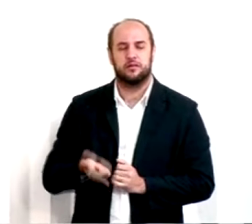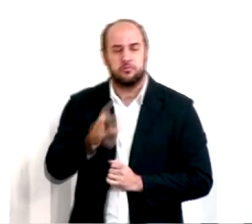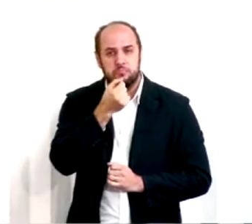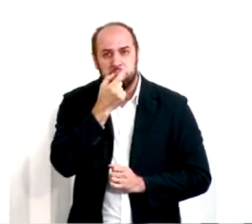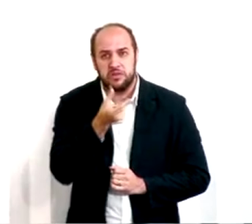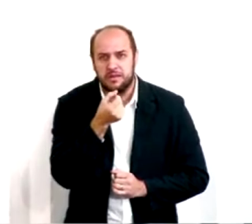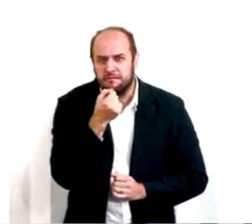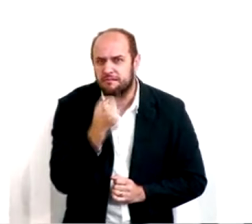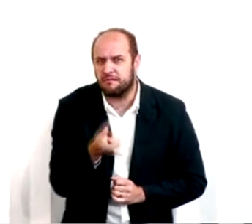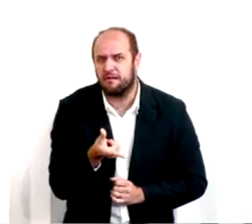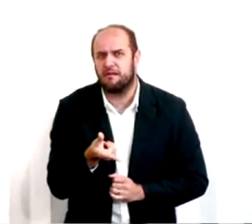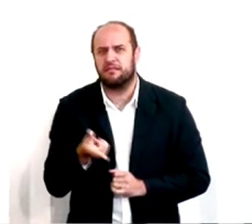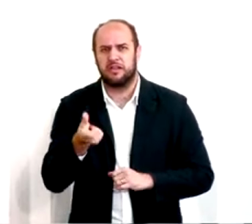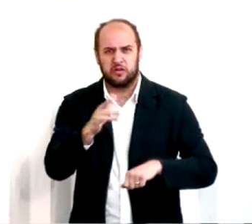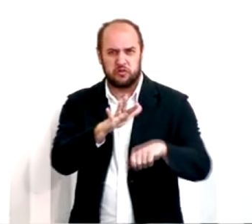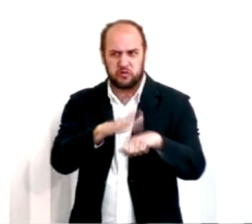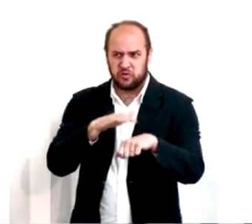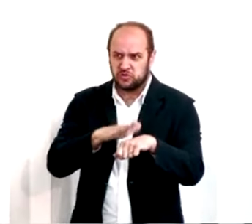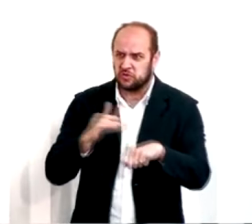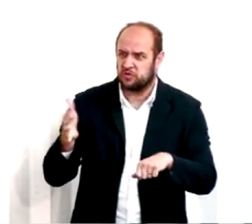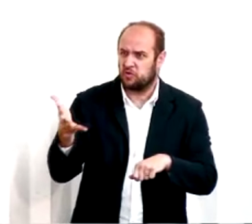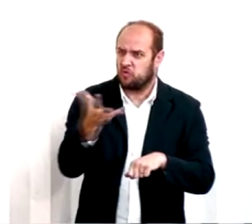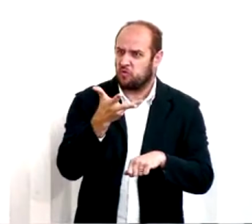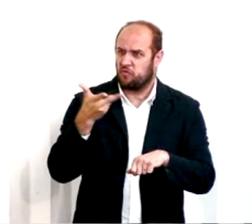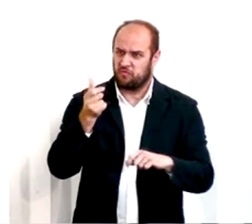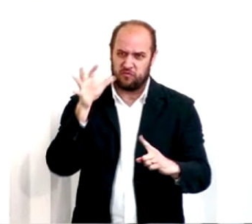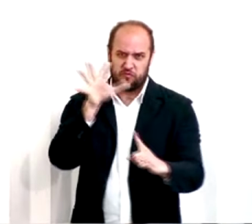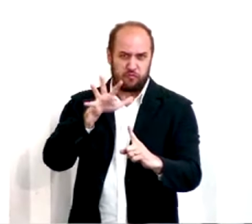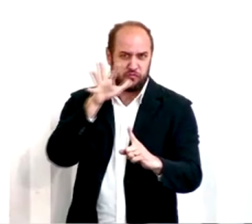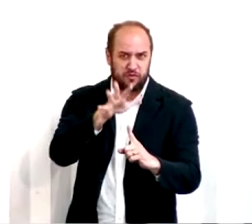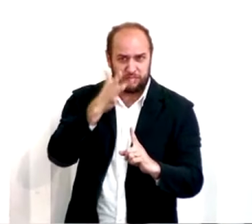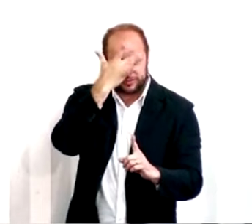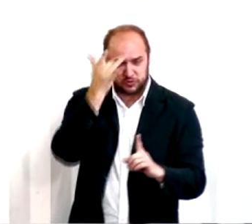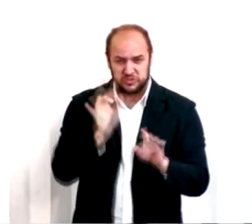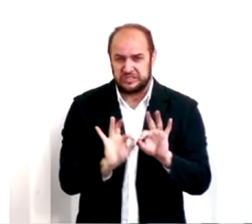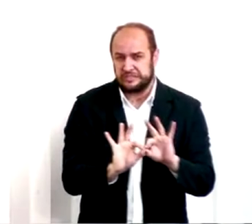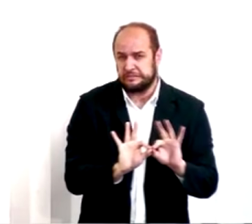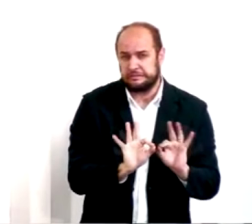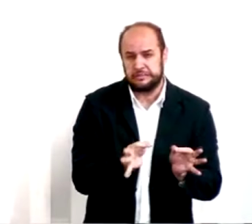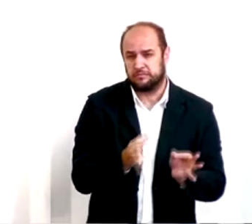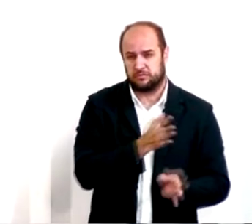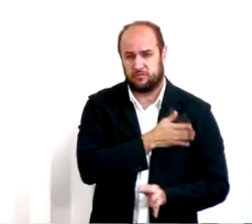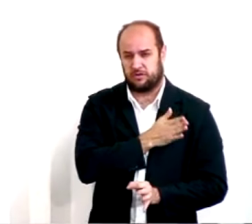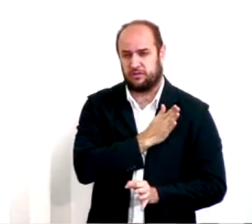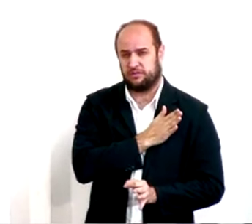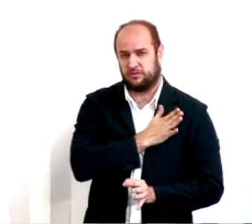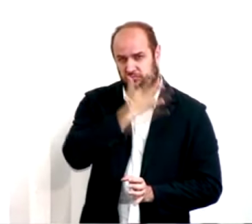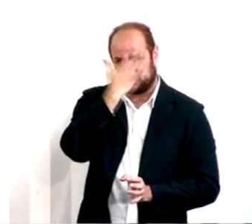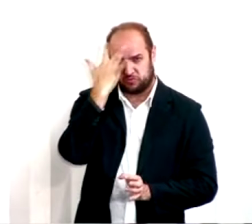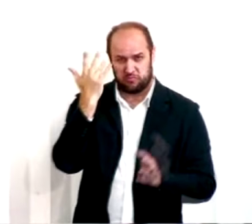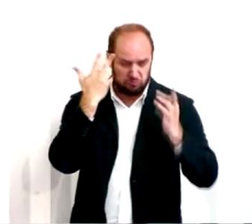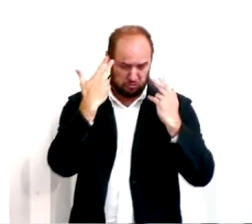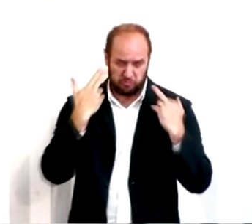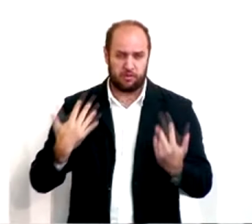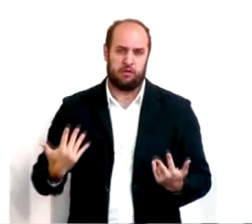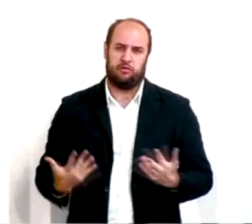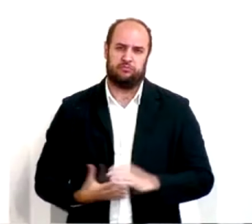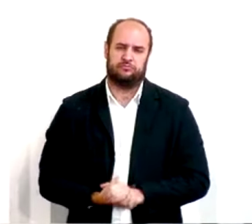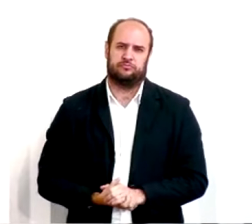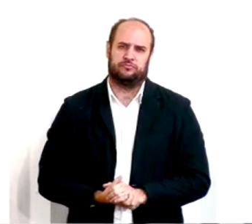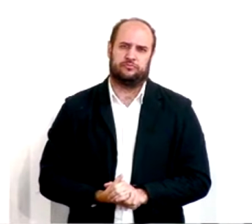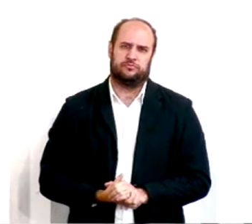a atração que o cristianismo exerce sobre pessoas simples sobre a pessoas comuns